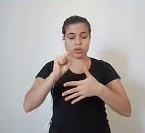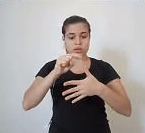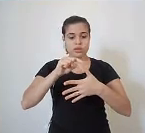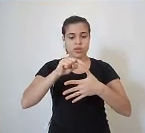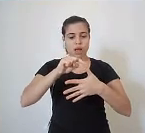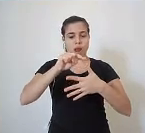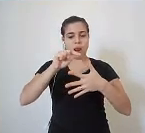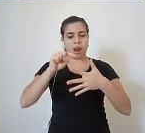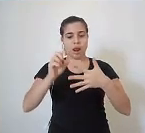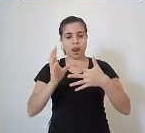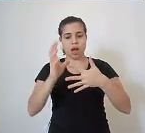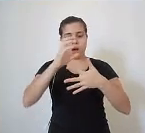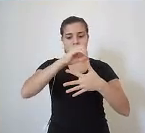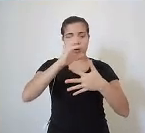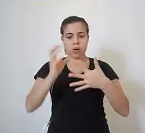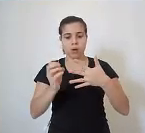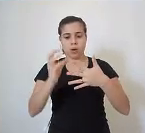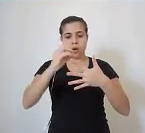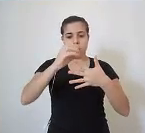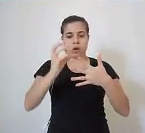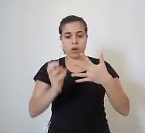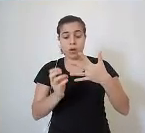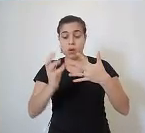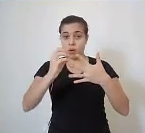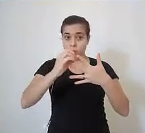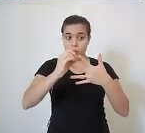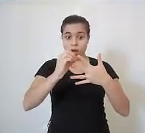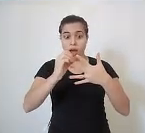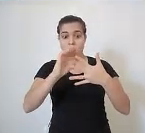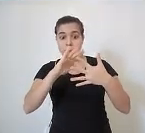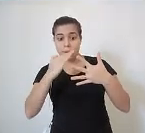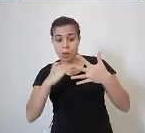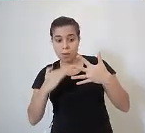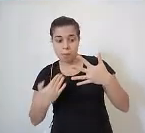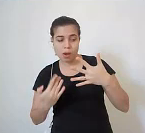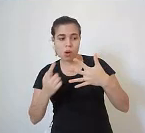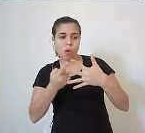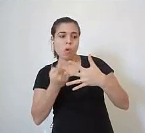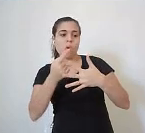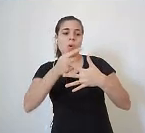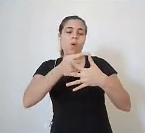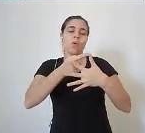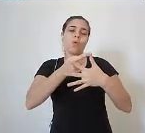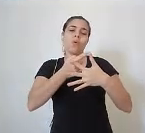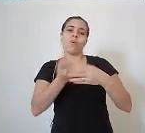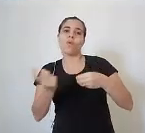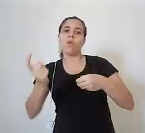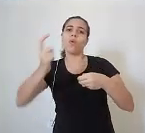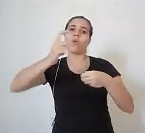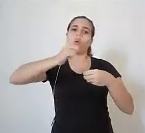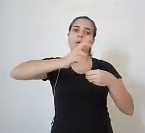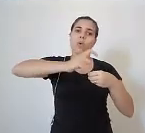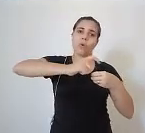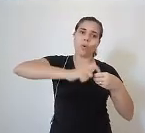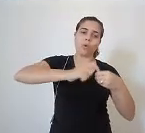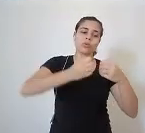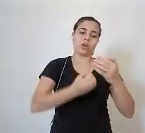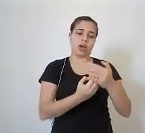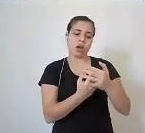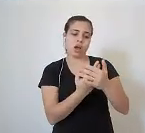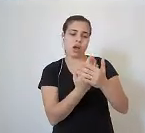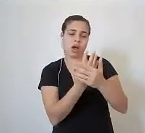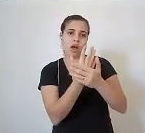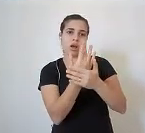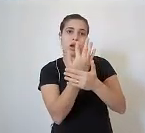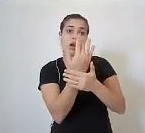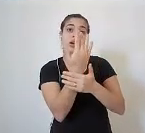dos produtores, e depois essa matéria vai retornar na forma inorgânica para esses